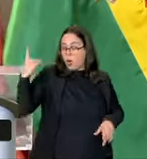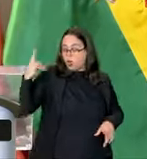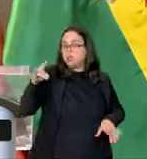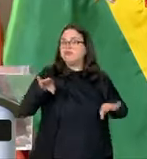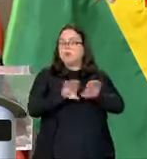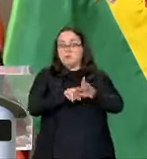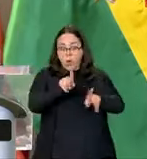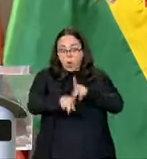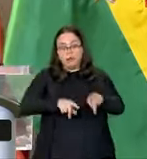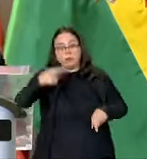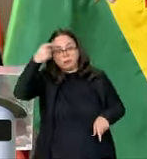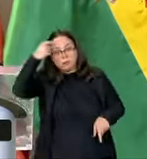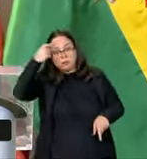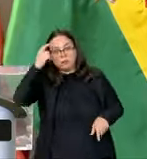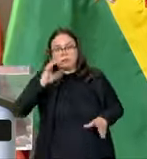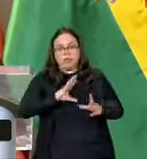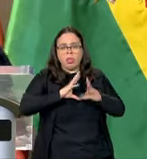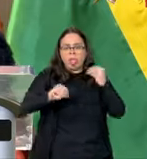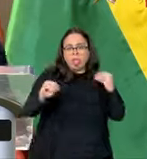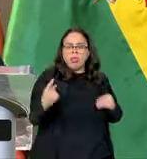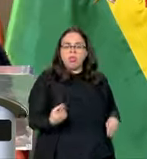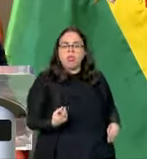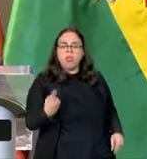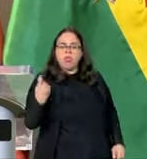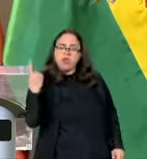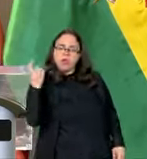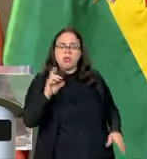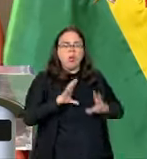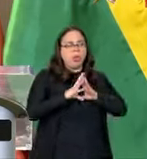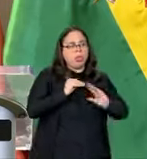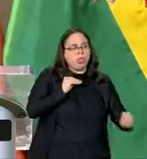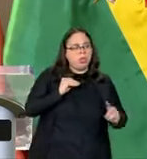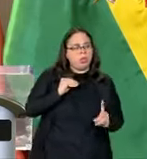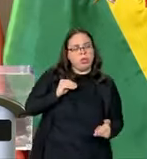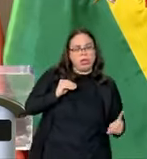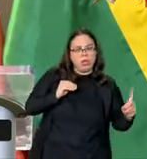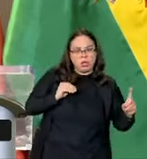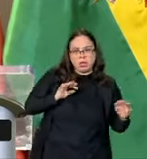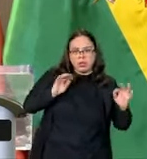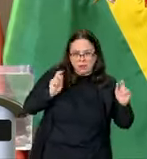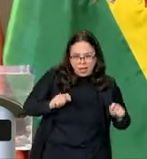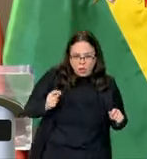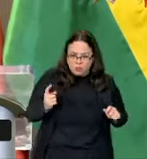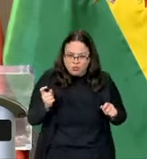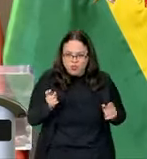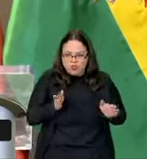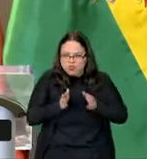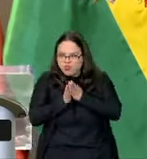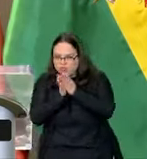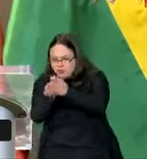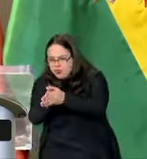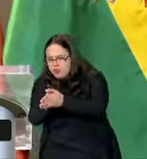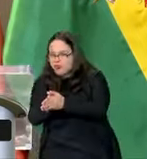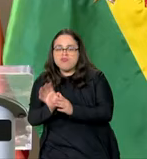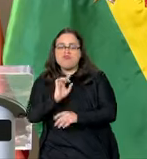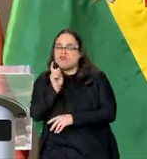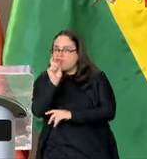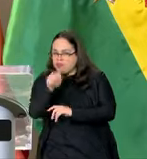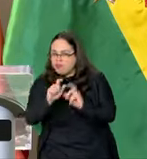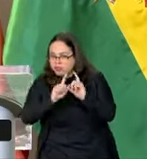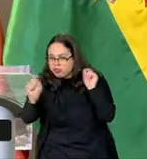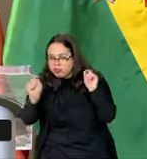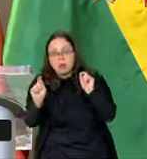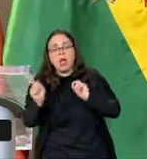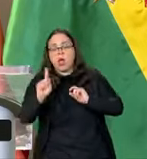Não existe saída individual para nenhum país na América do Sul. Ou nós nos juntamos,